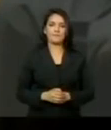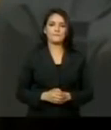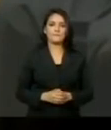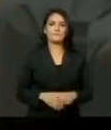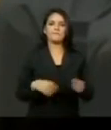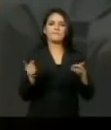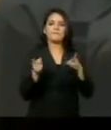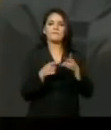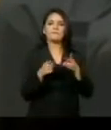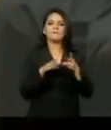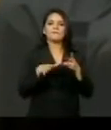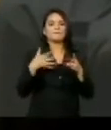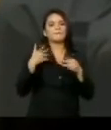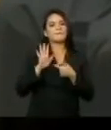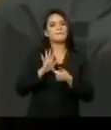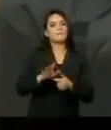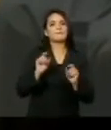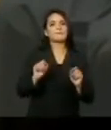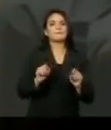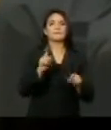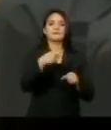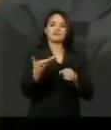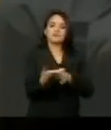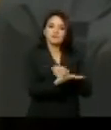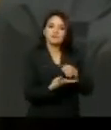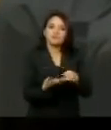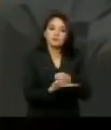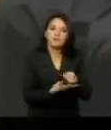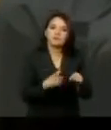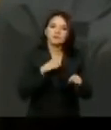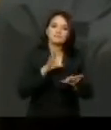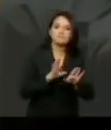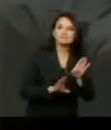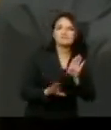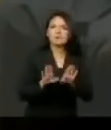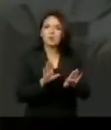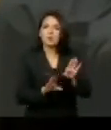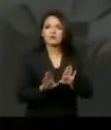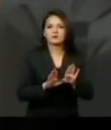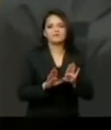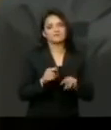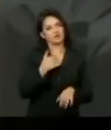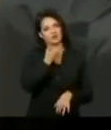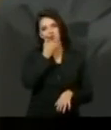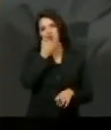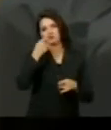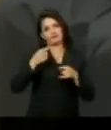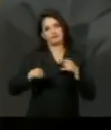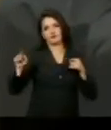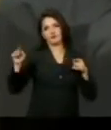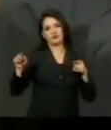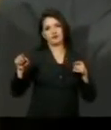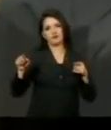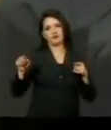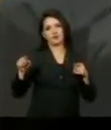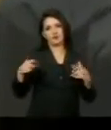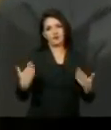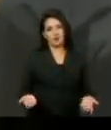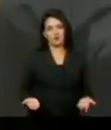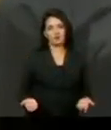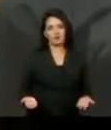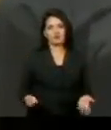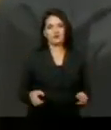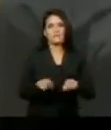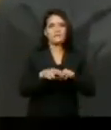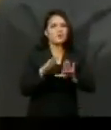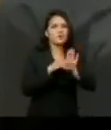apresentado era de que esse é um princípio estaria sujeito à ponderação é preciso discordar disso seja por robert alexy província de ghazni ou por todos os